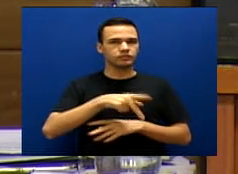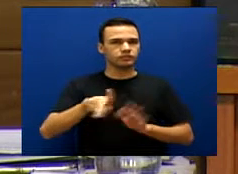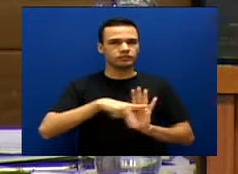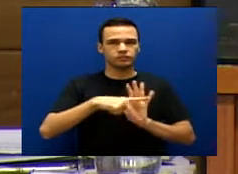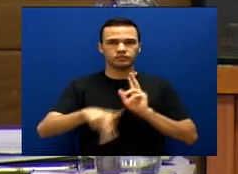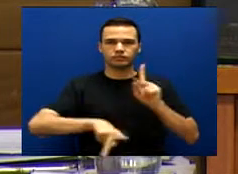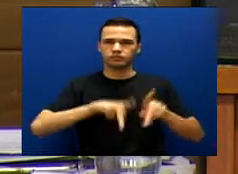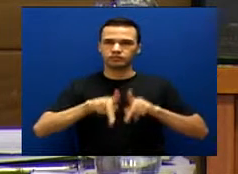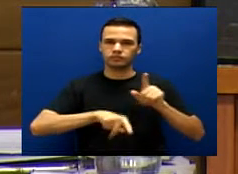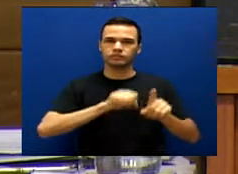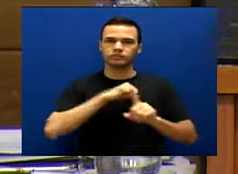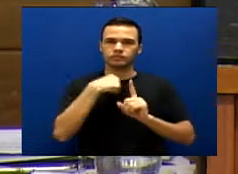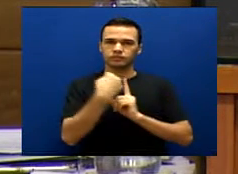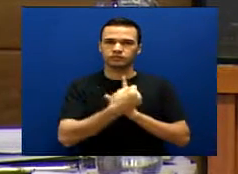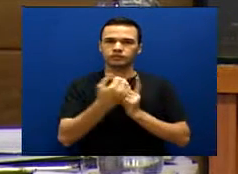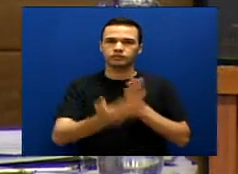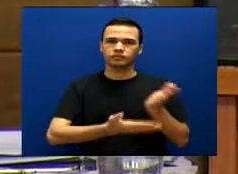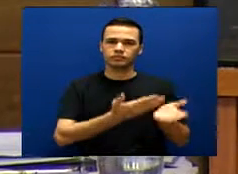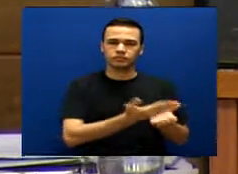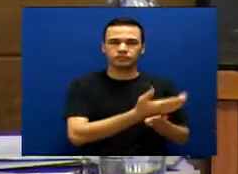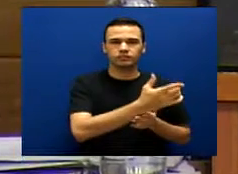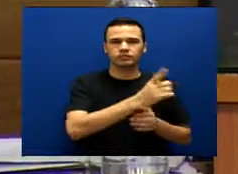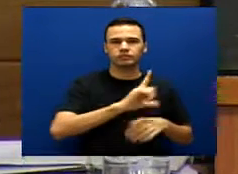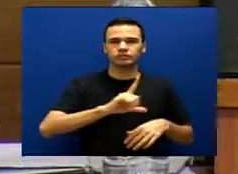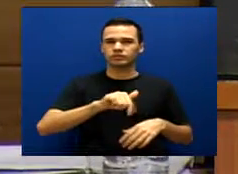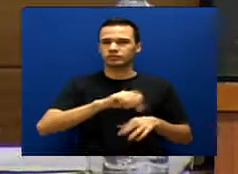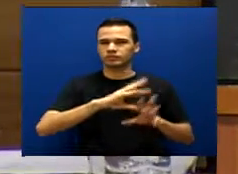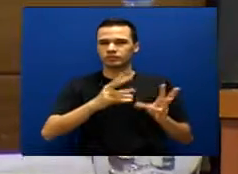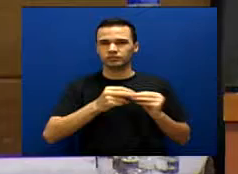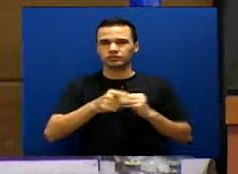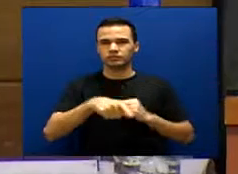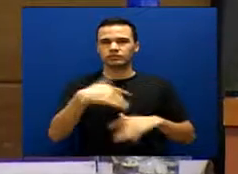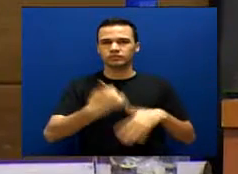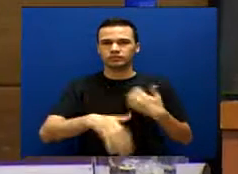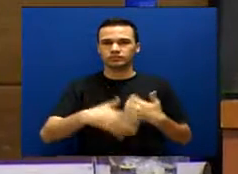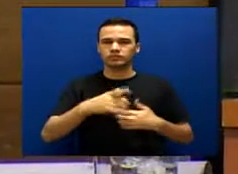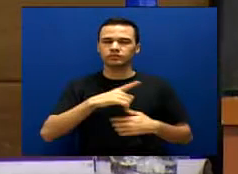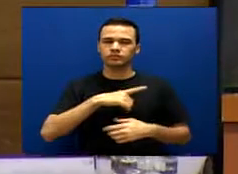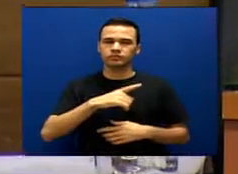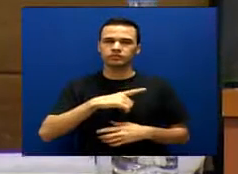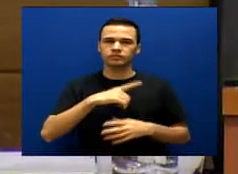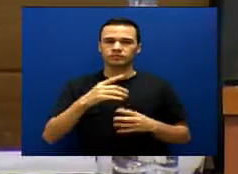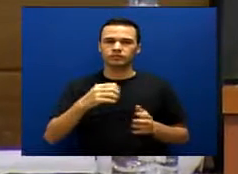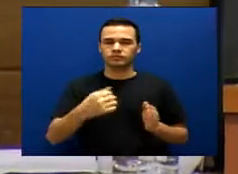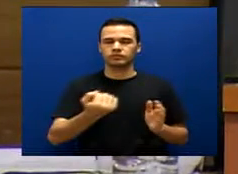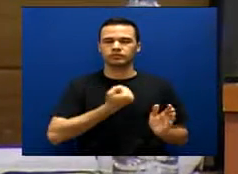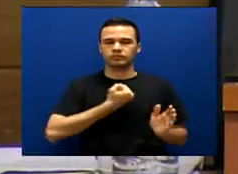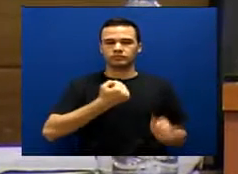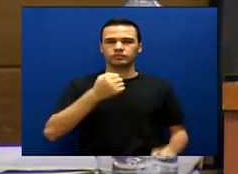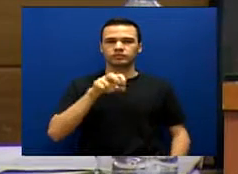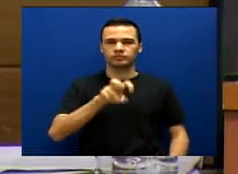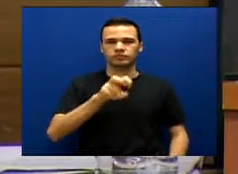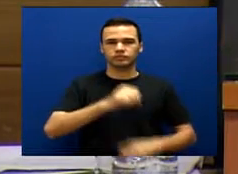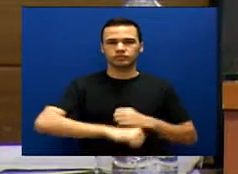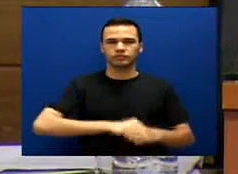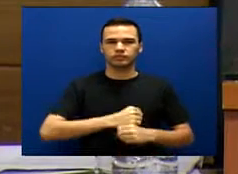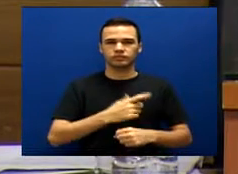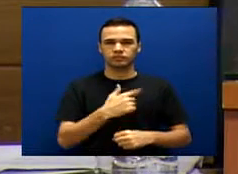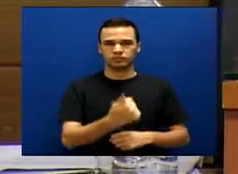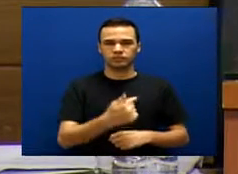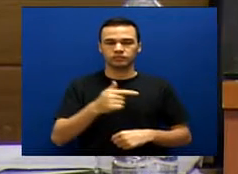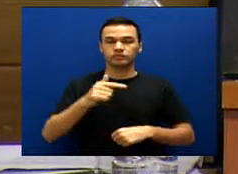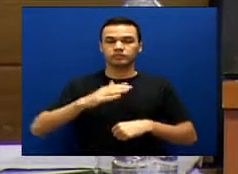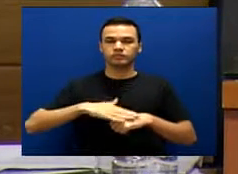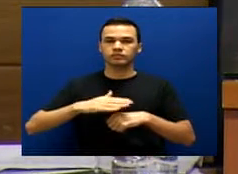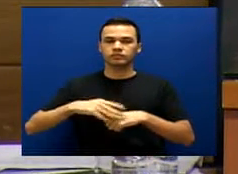Público e Social, Defesa do Consumidor, manifestando-se a respeito da moção número 5 de 2017, de